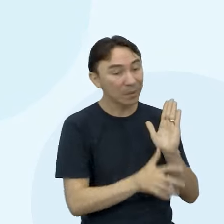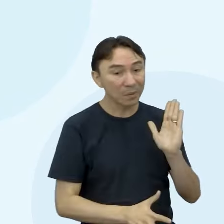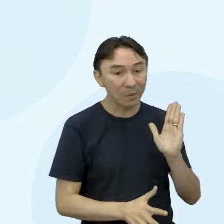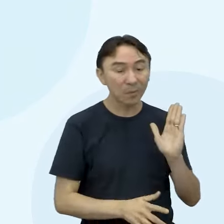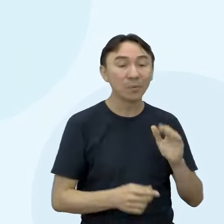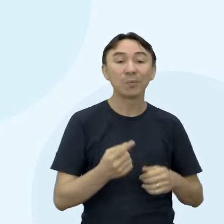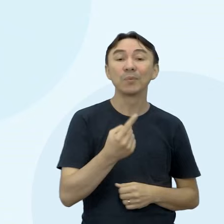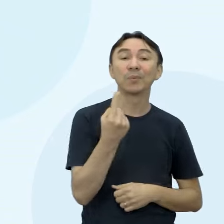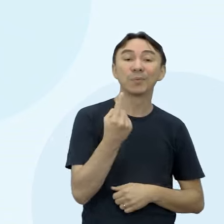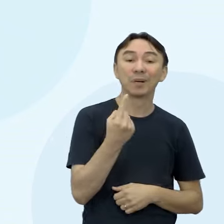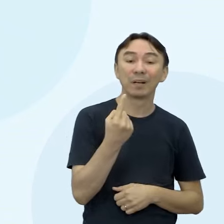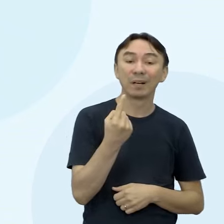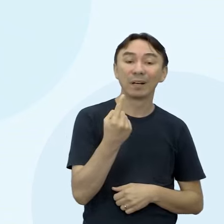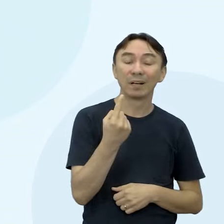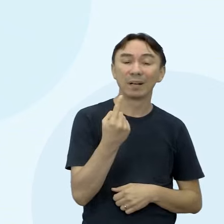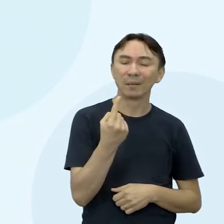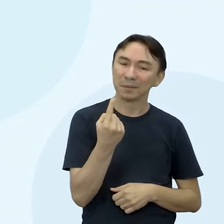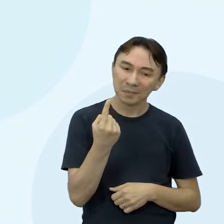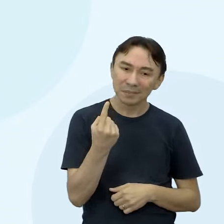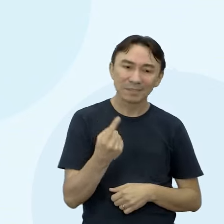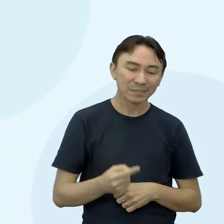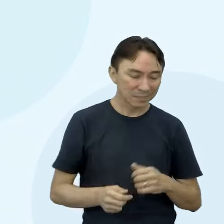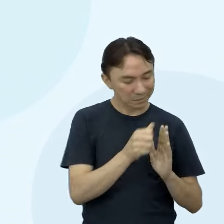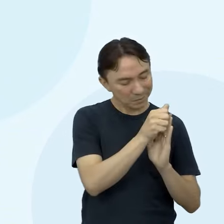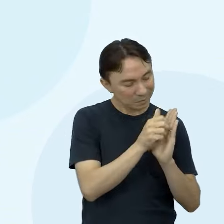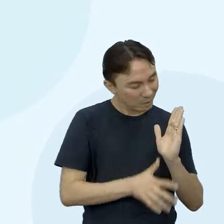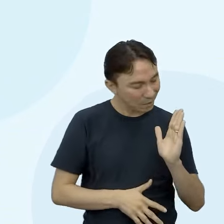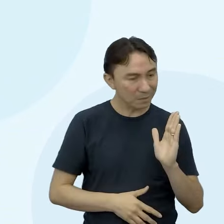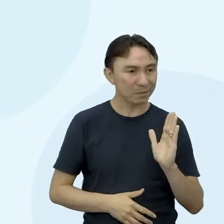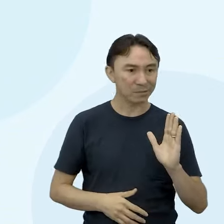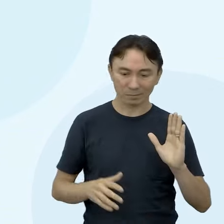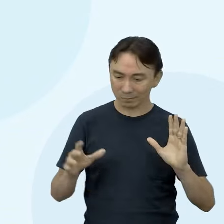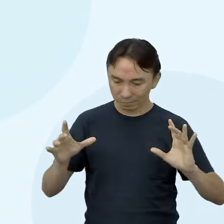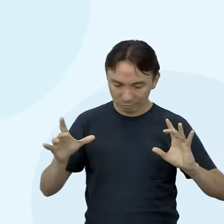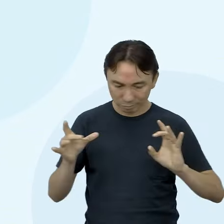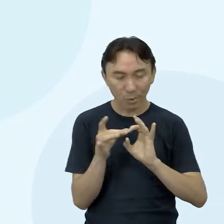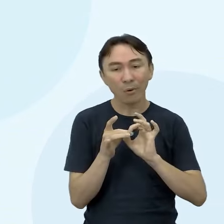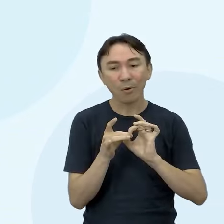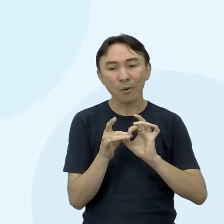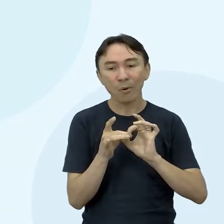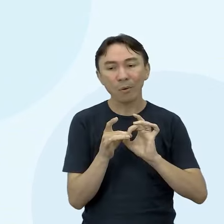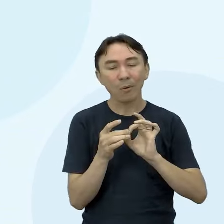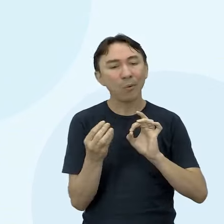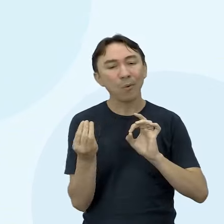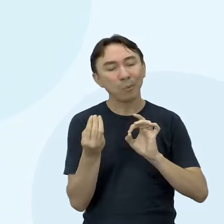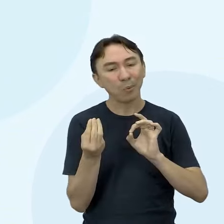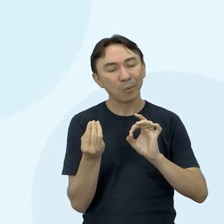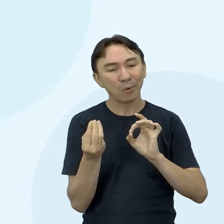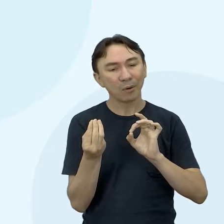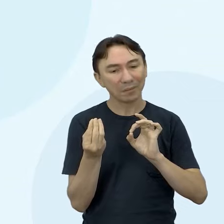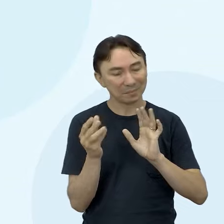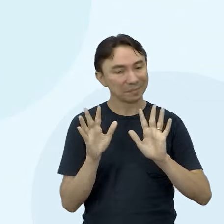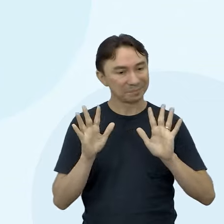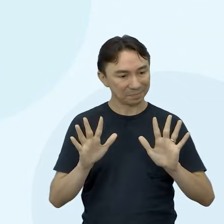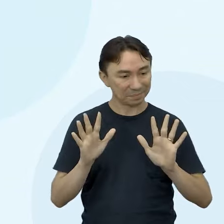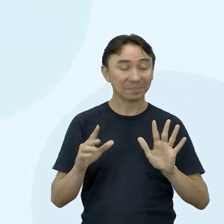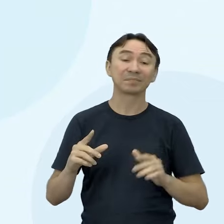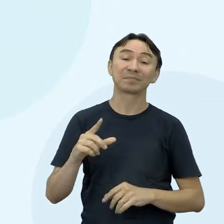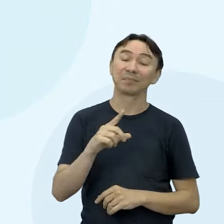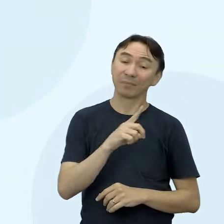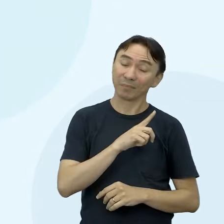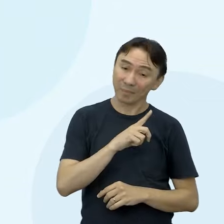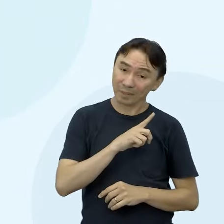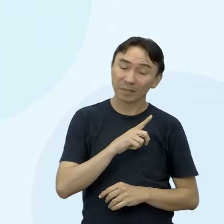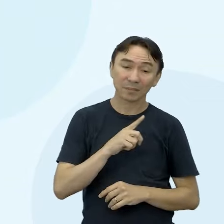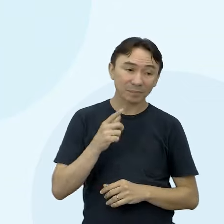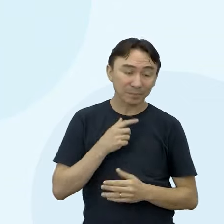atividade 1. Como que essas atividades elas se integram? A gente já pode começar olhando